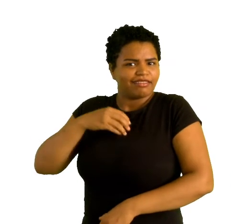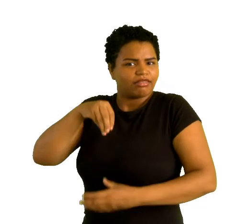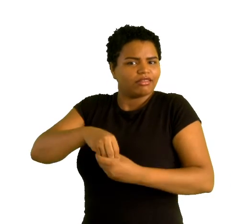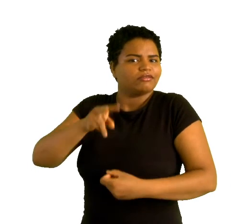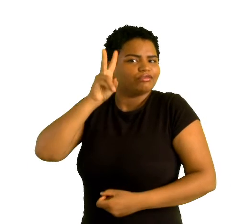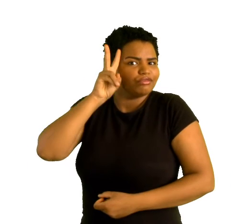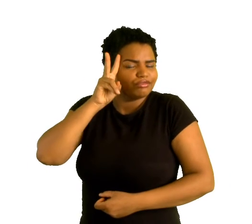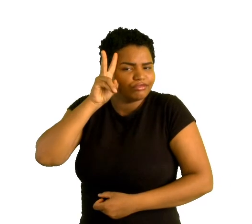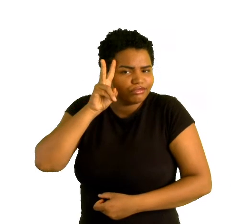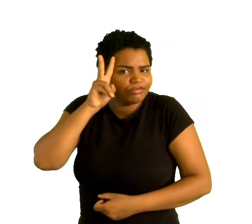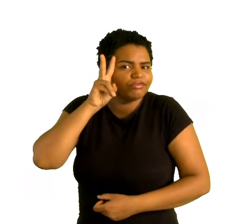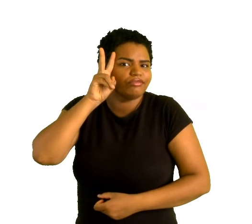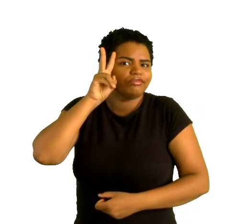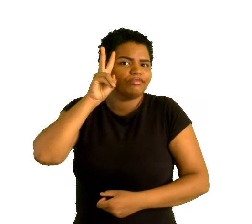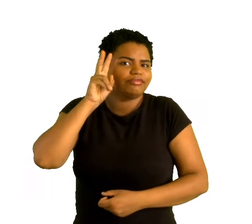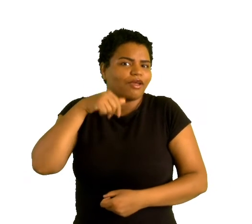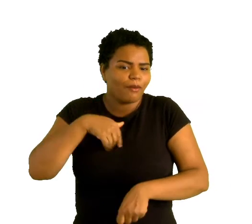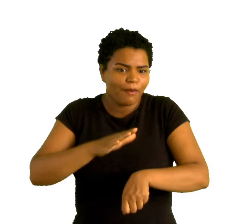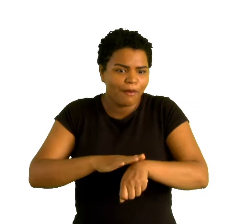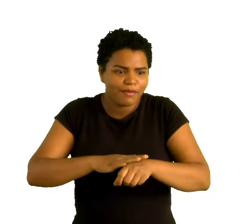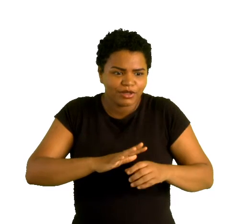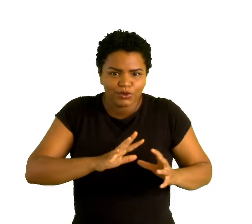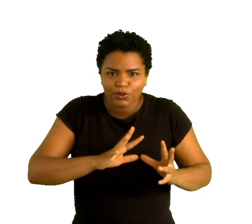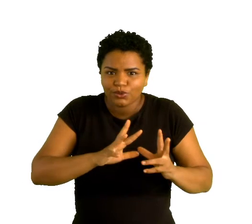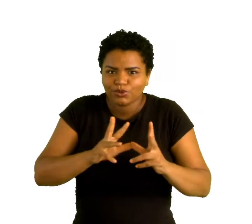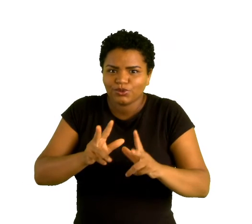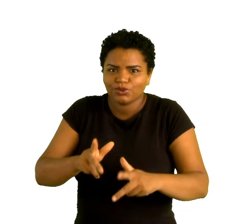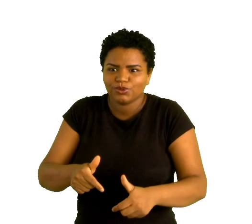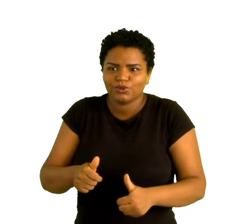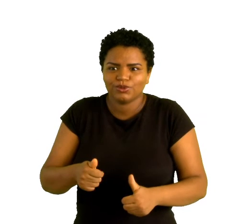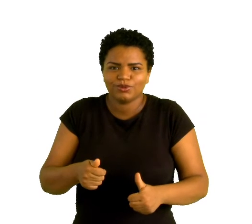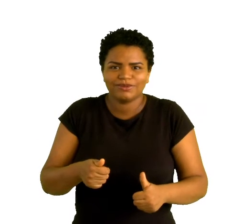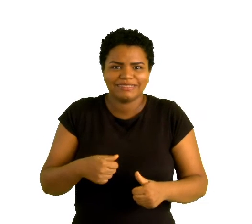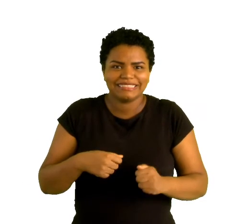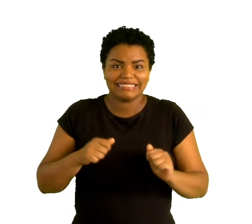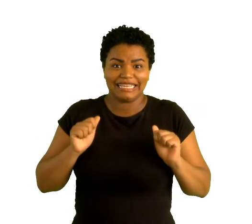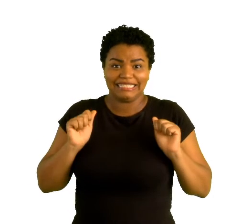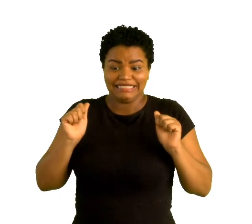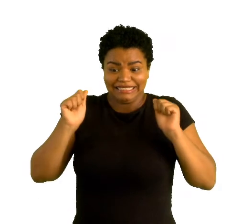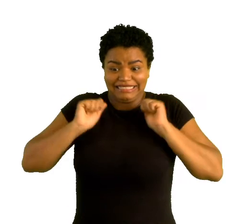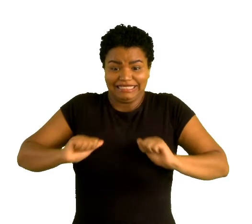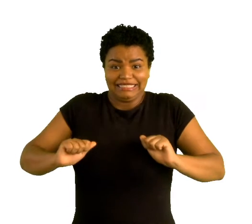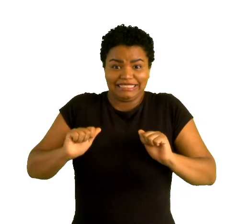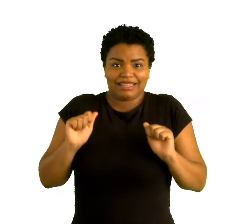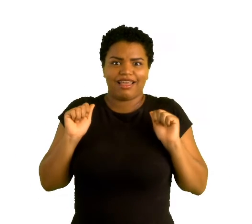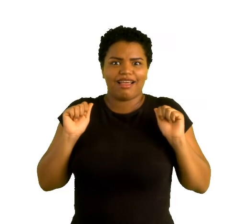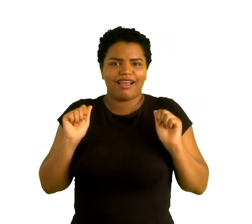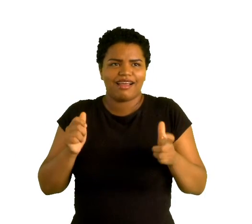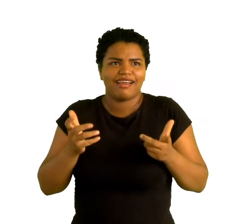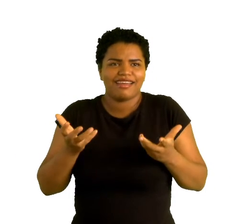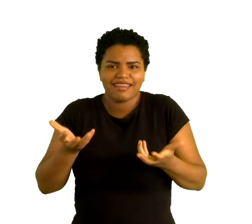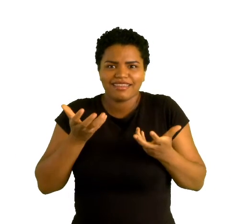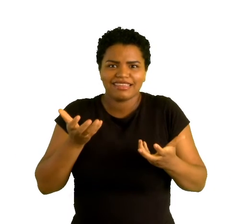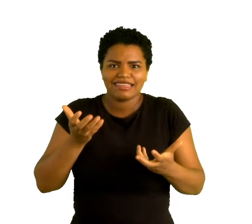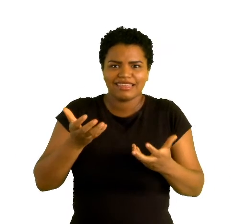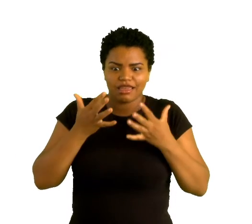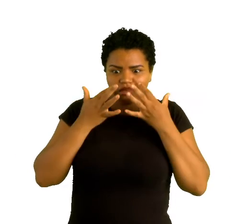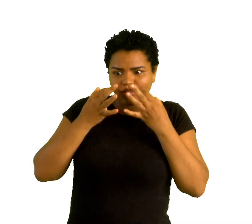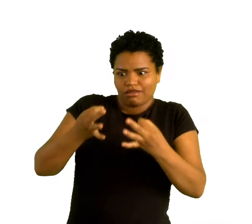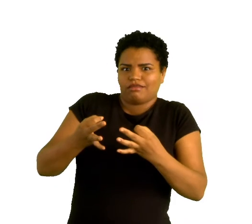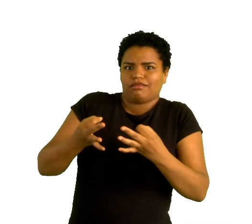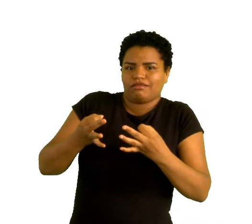É aquele momento em que está todo mundo bem animado, chama atenção. Será